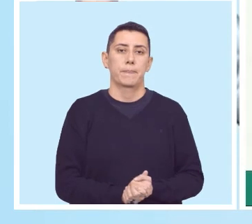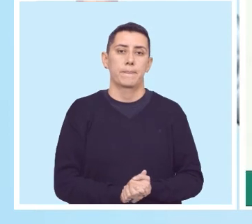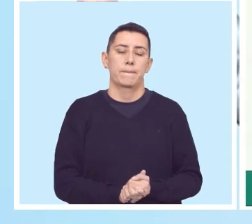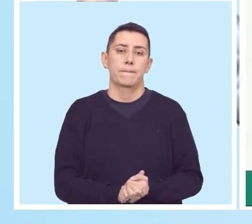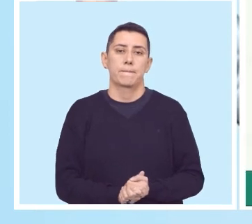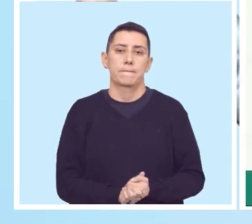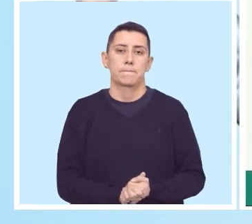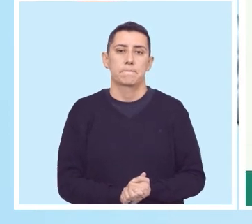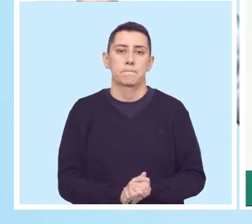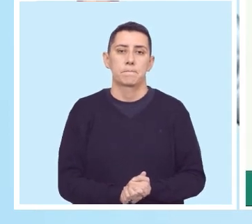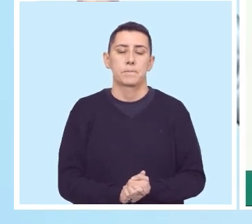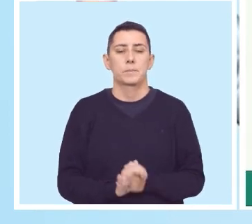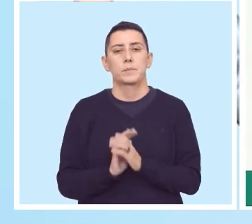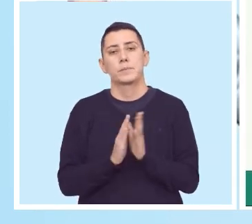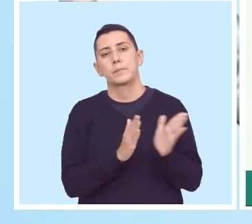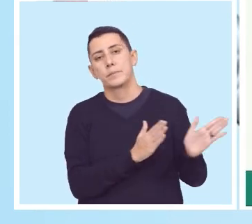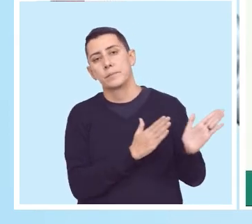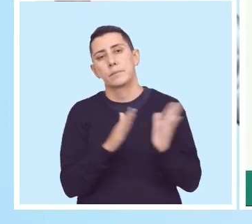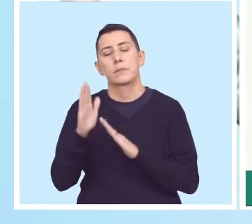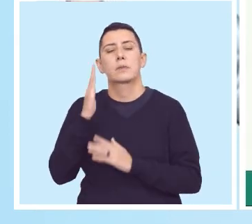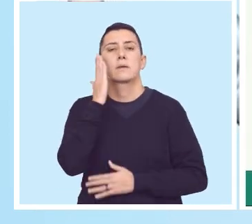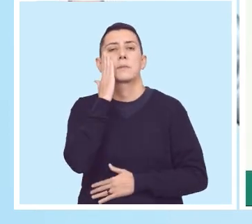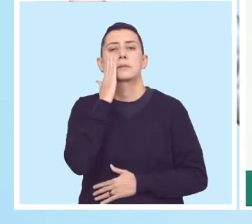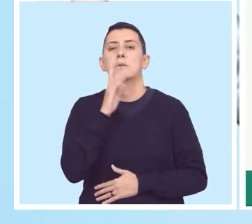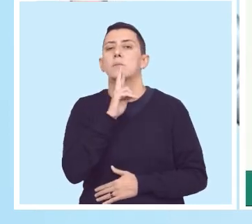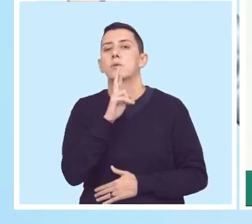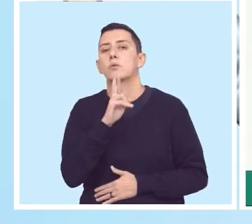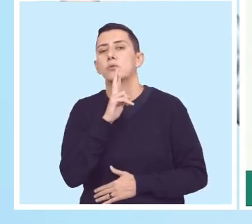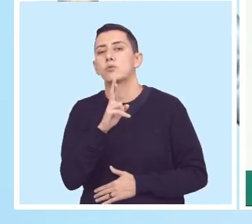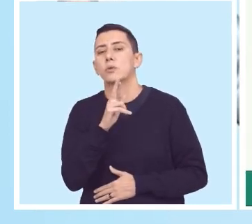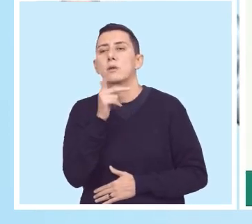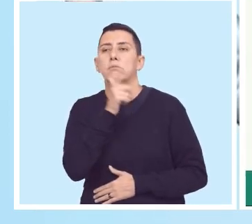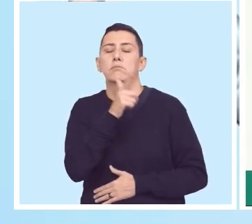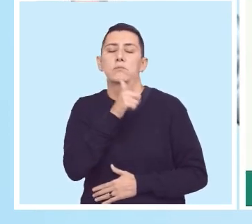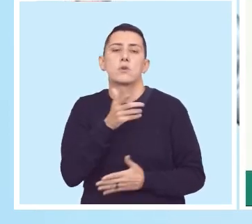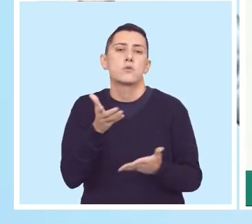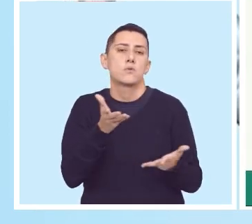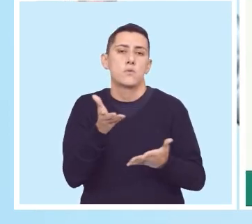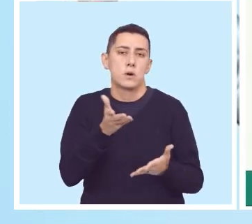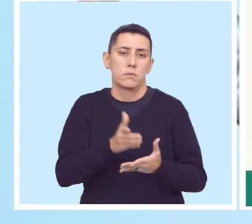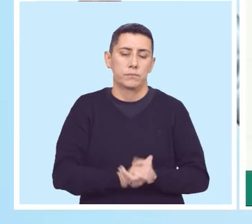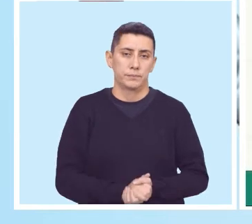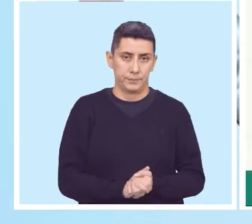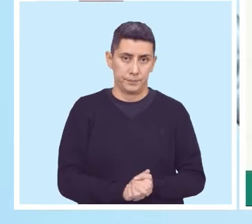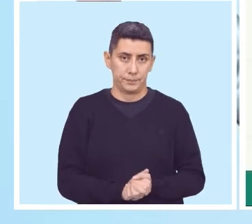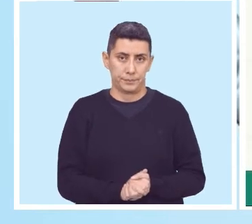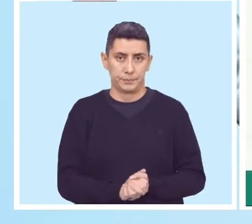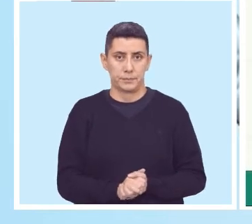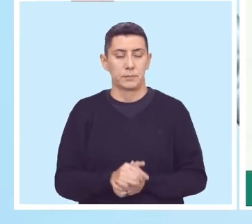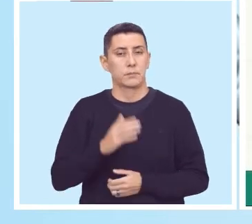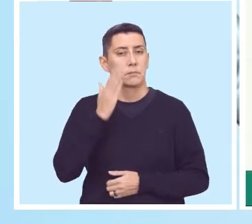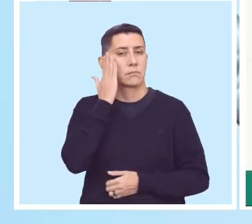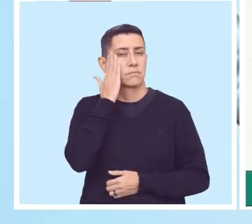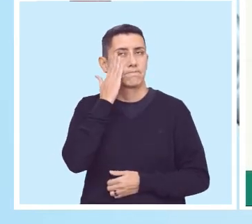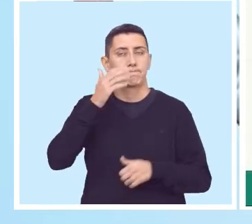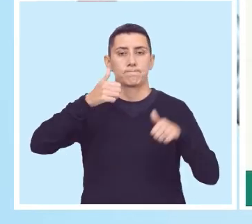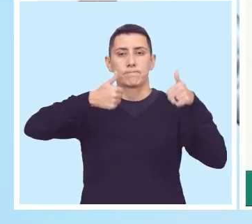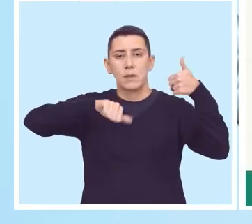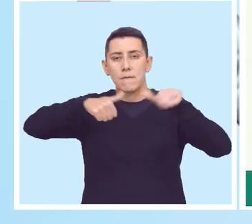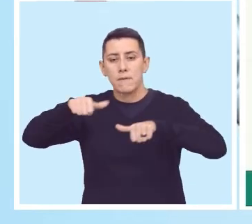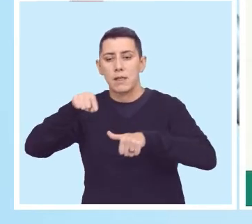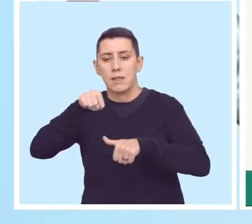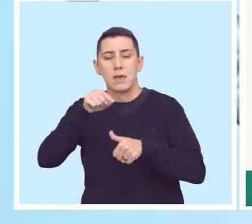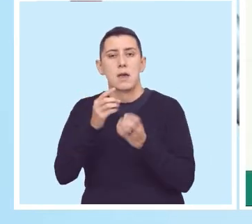Com relação aos resultados obtidos, com o intuito de avaliar a